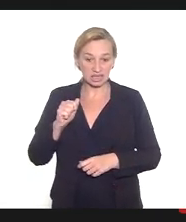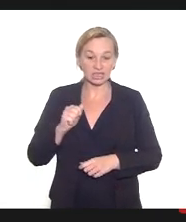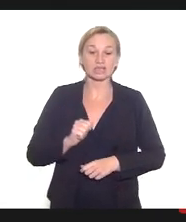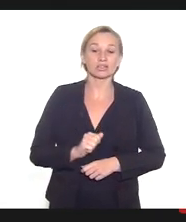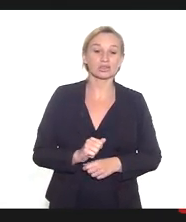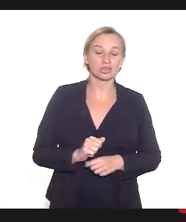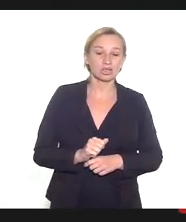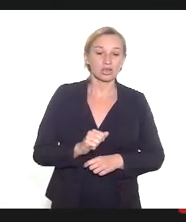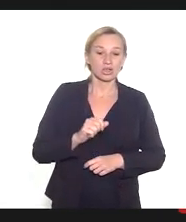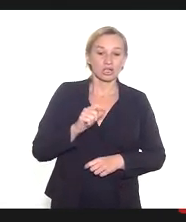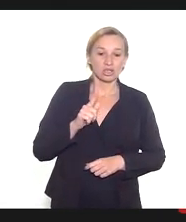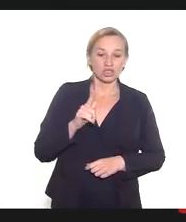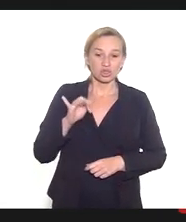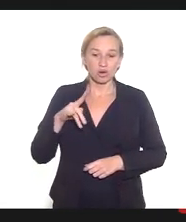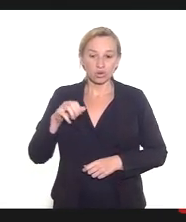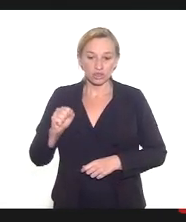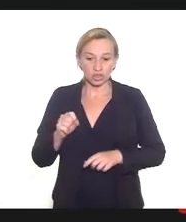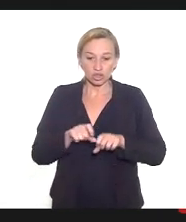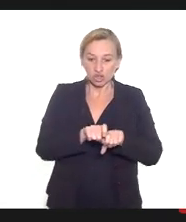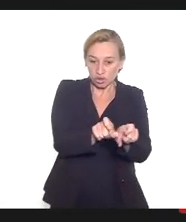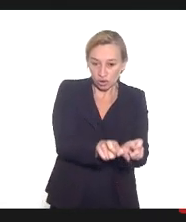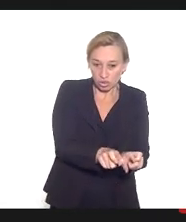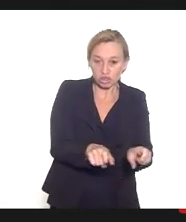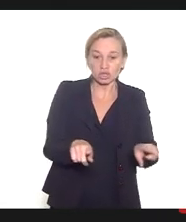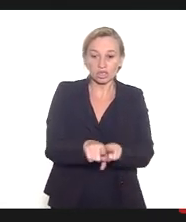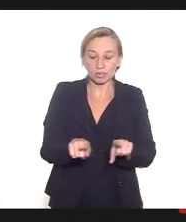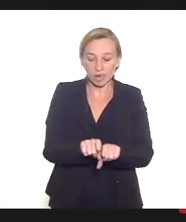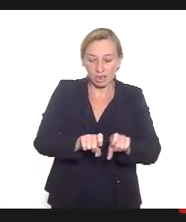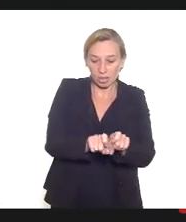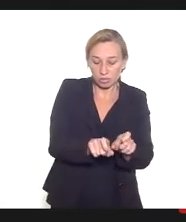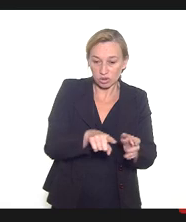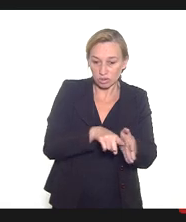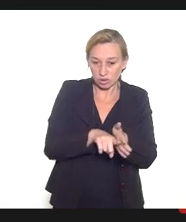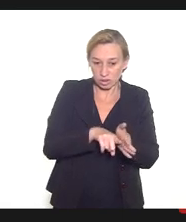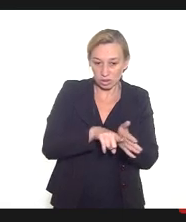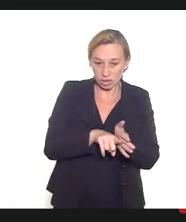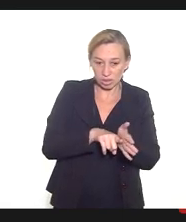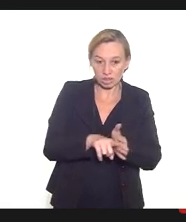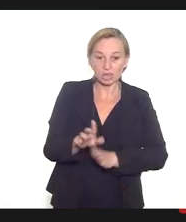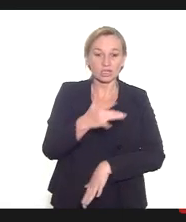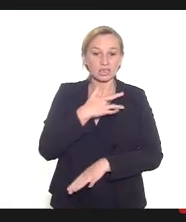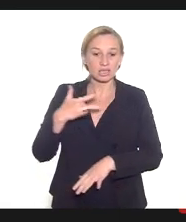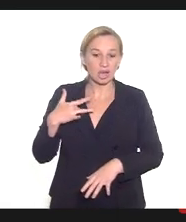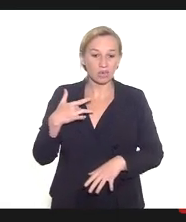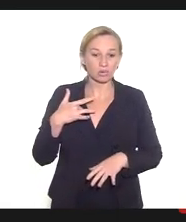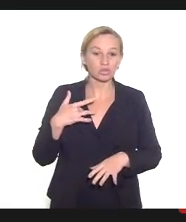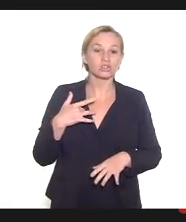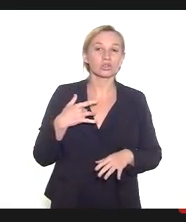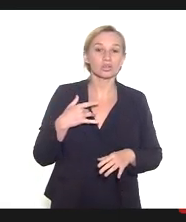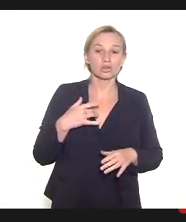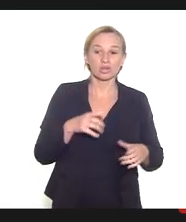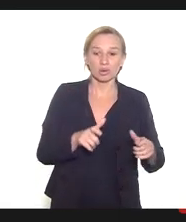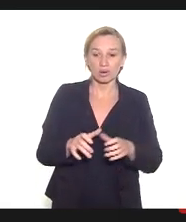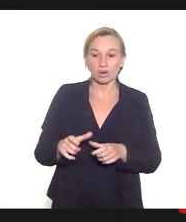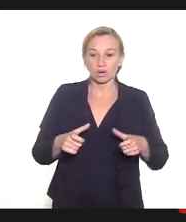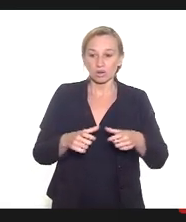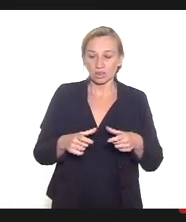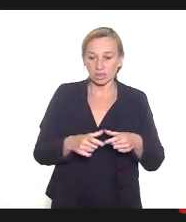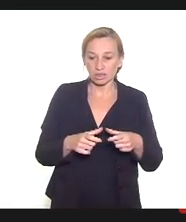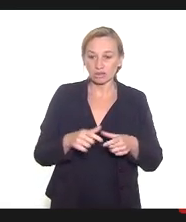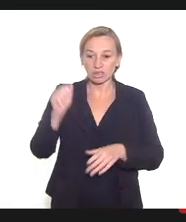em toxicologia pela Unicamp tem um pós-doutorado em saúde reprodutiva pela Organização Mundial de Saúde e pode